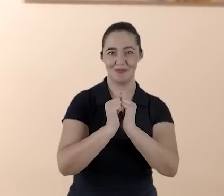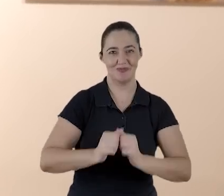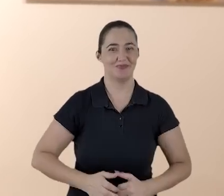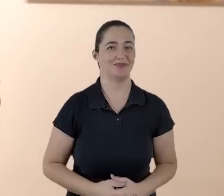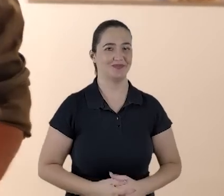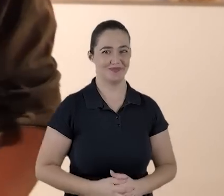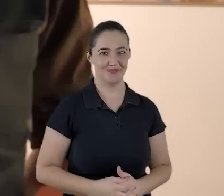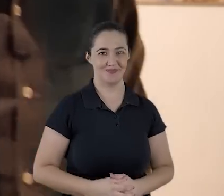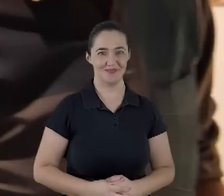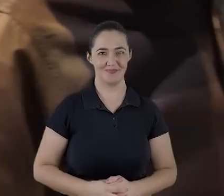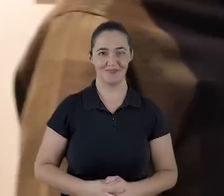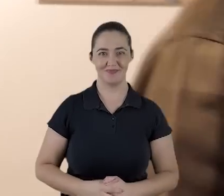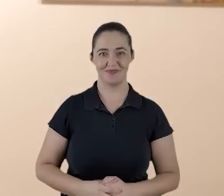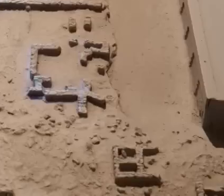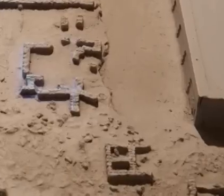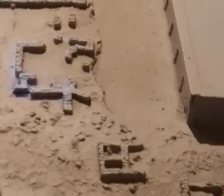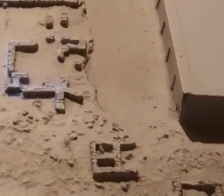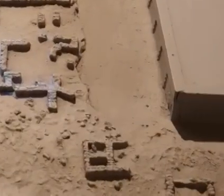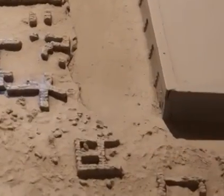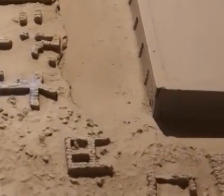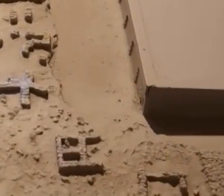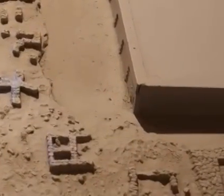só começando.